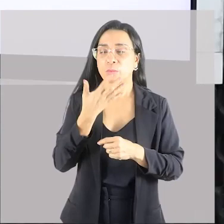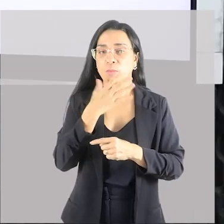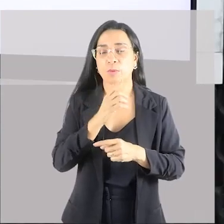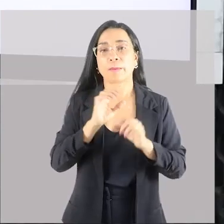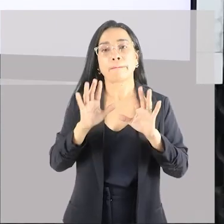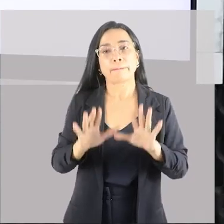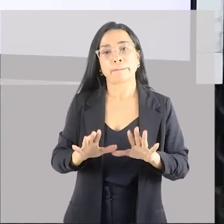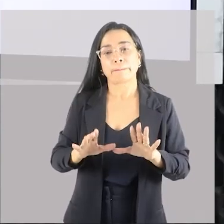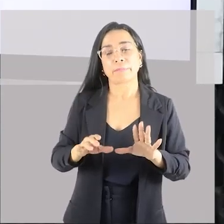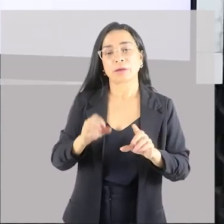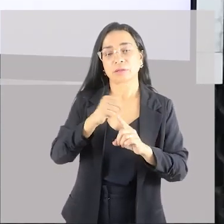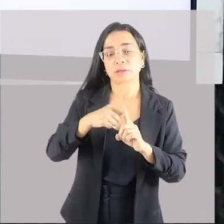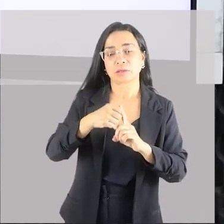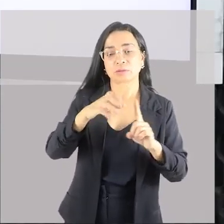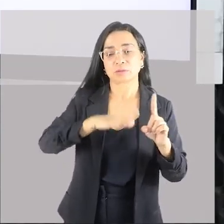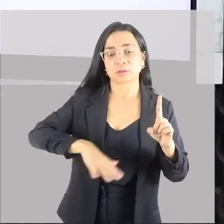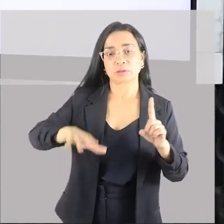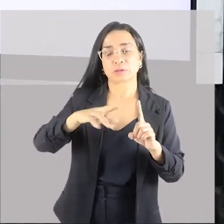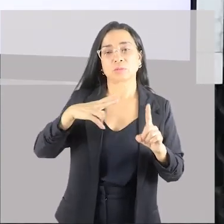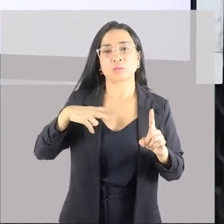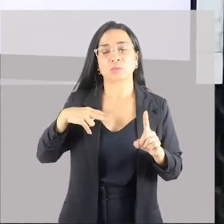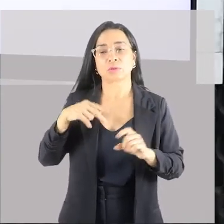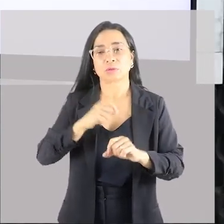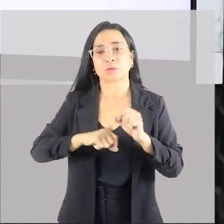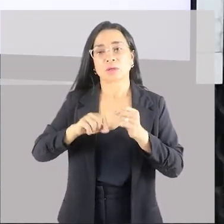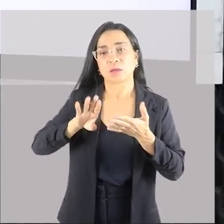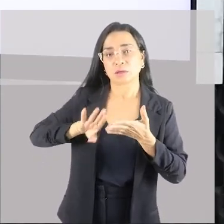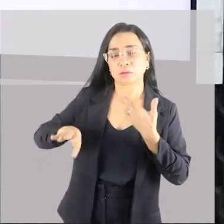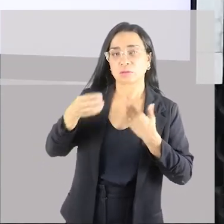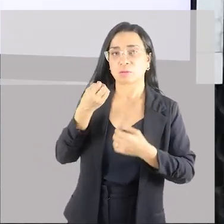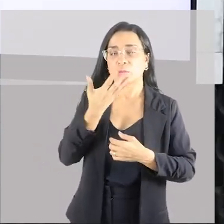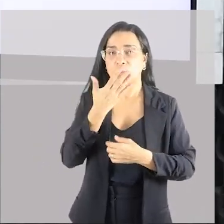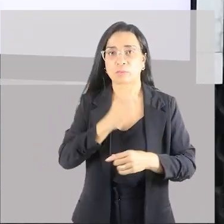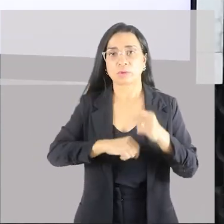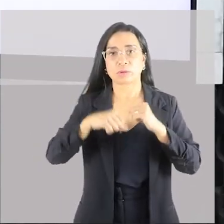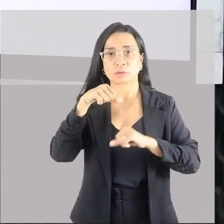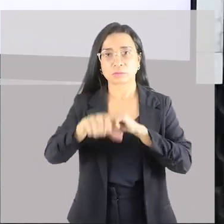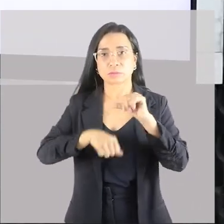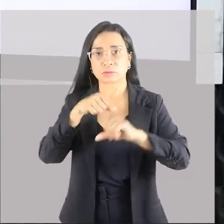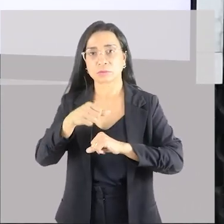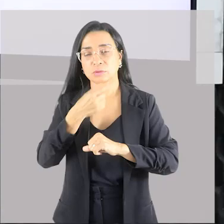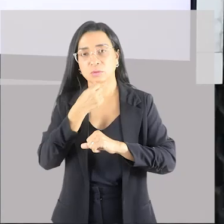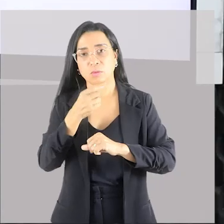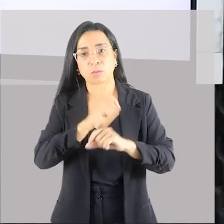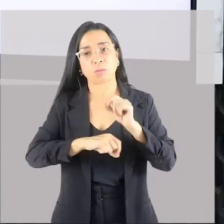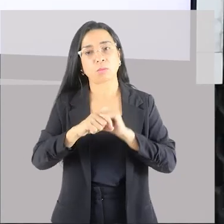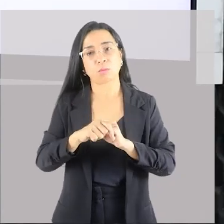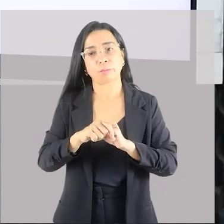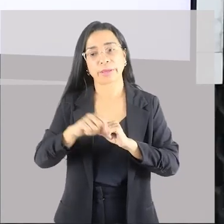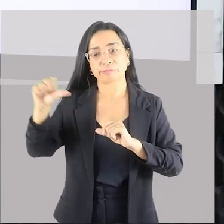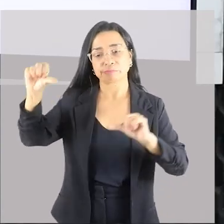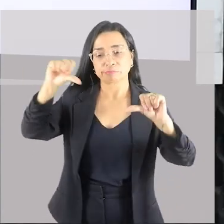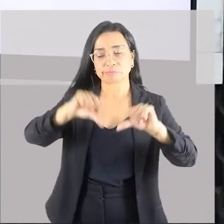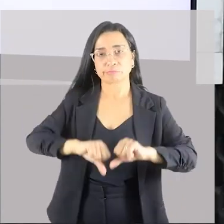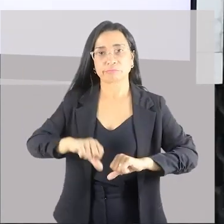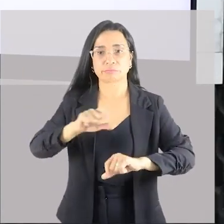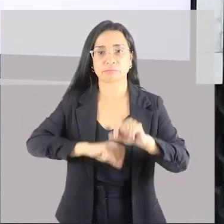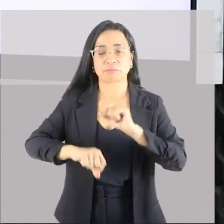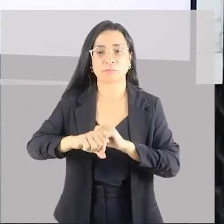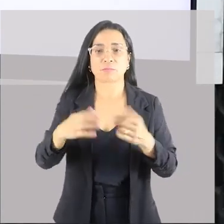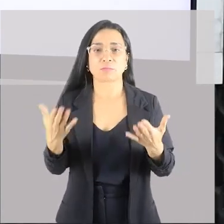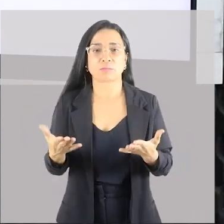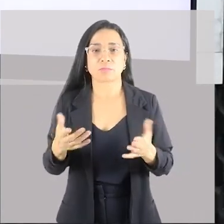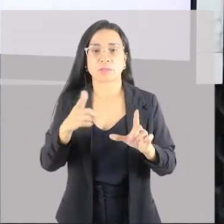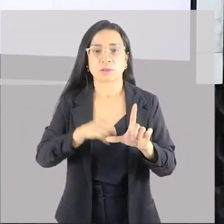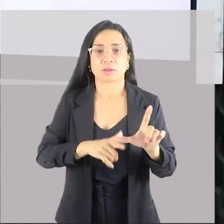estágio civil com a propriedade privada retira esta bondade, torna o homem cada vez pior. Então,